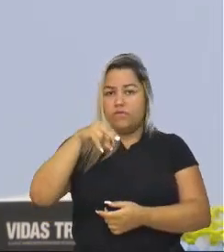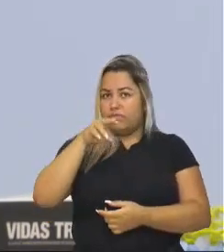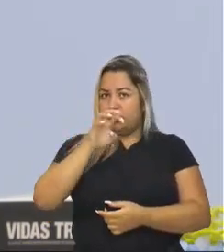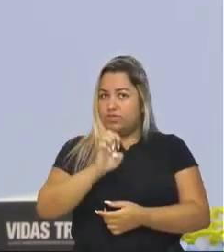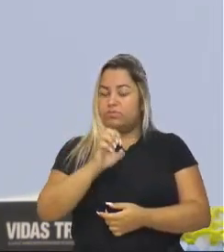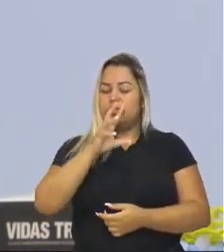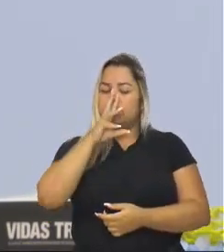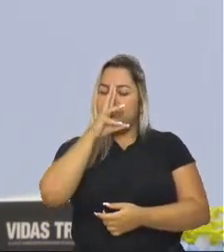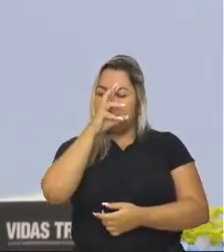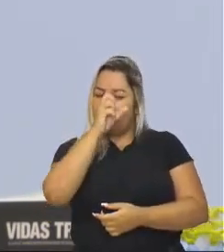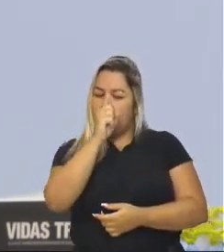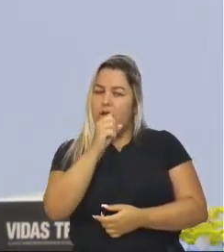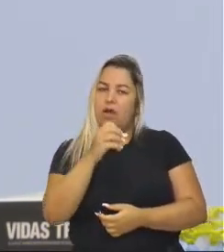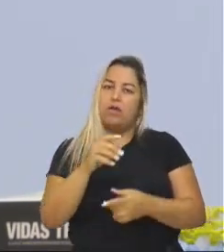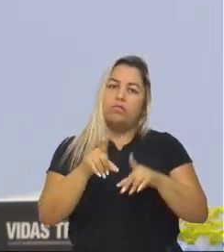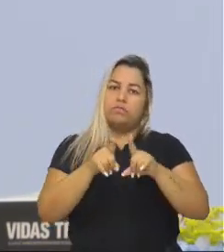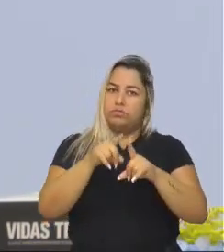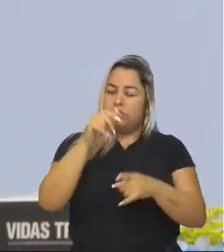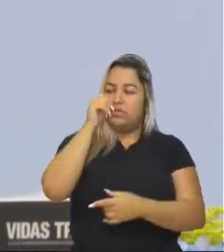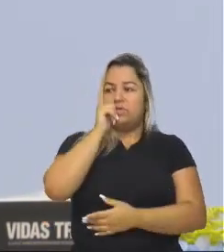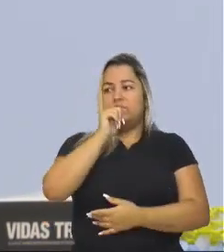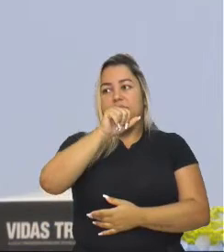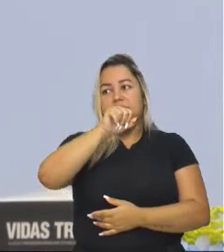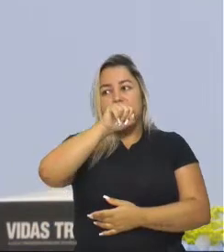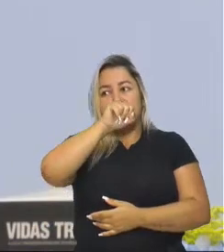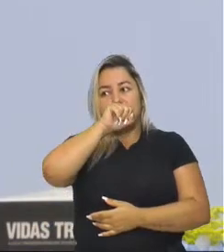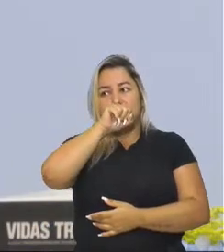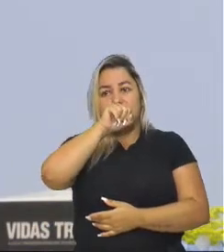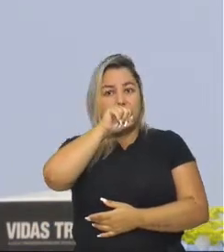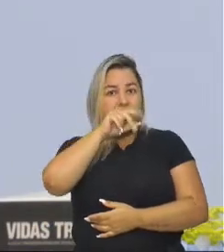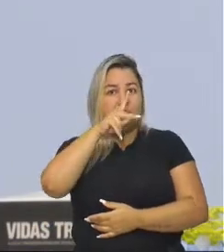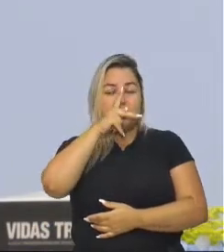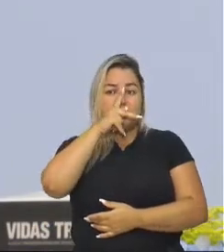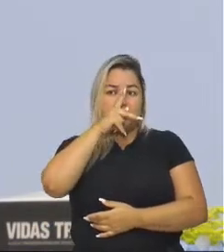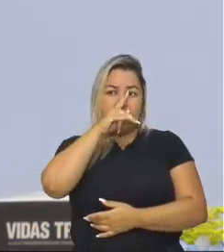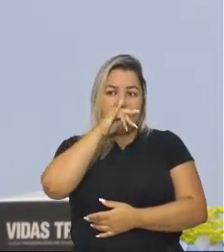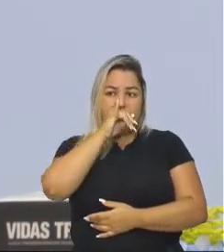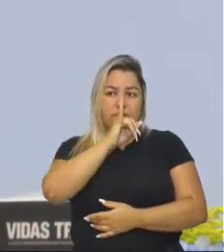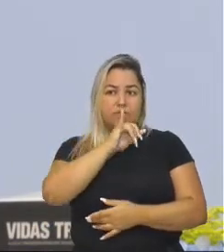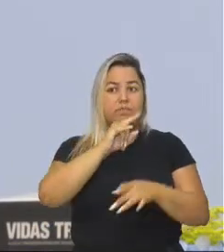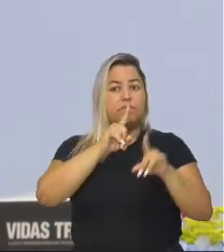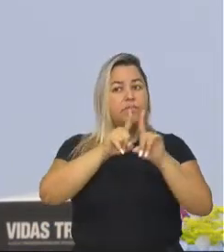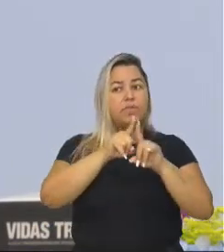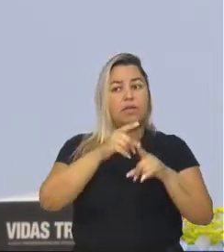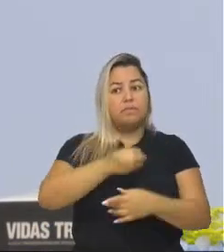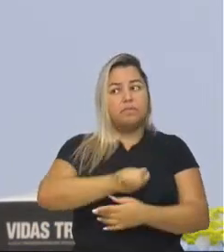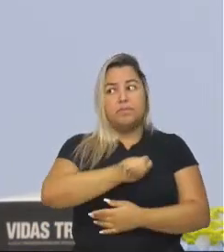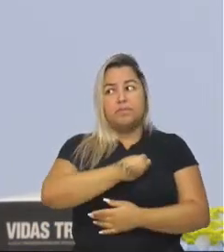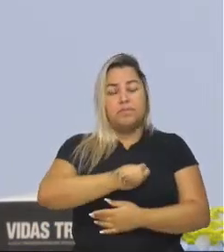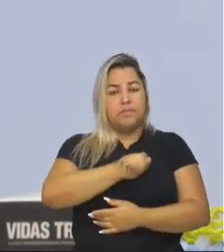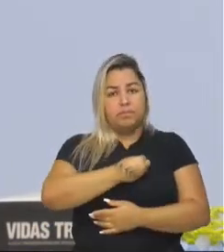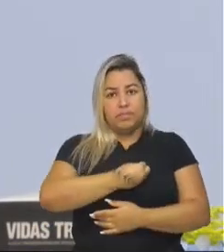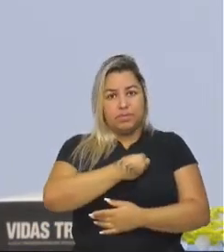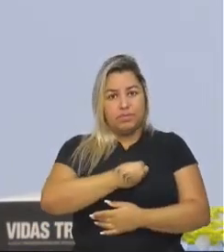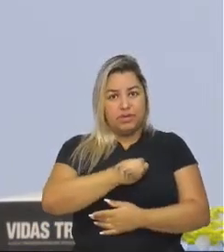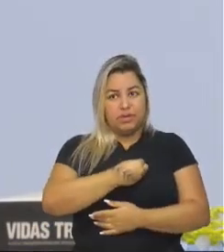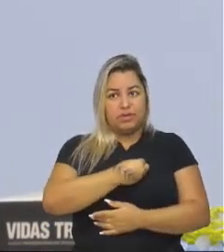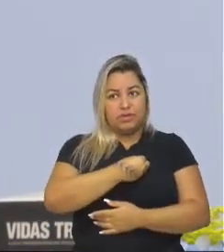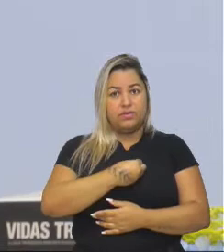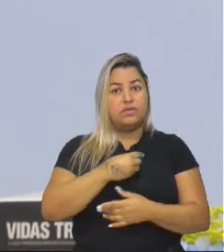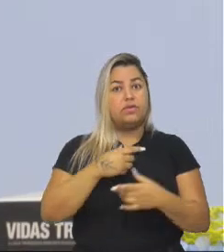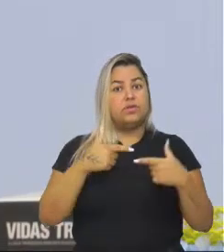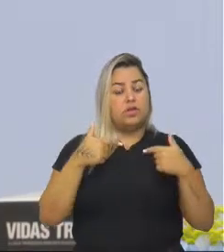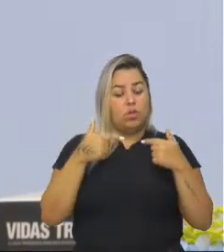nos fortalece, tantas mães, tantos pais que precisam estar mais presentes, né? Nessa luta. A gente